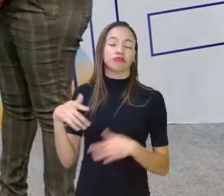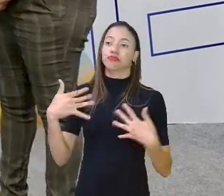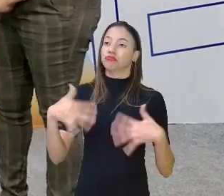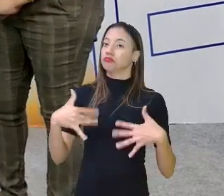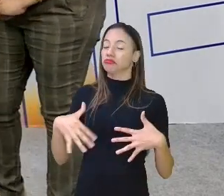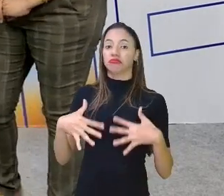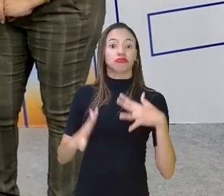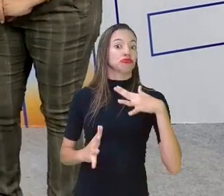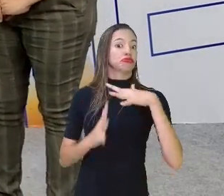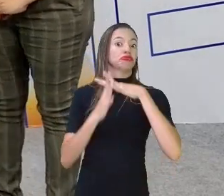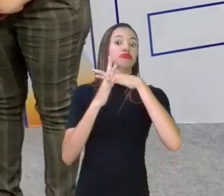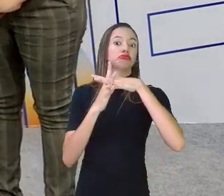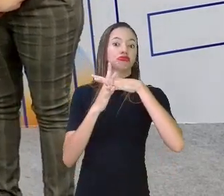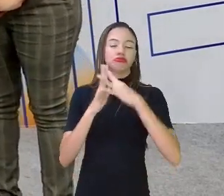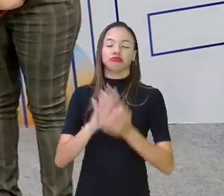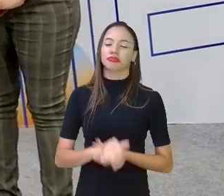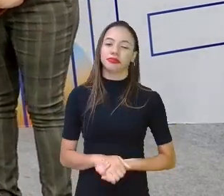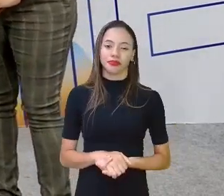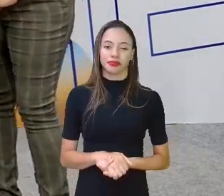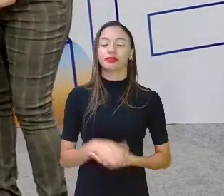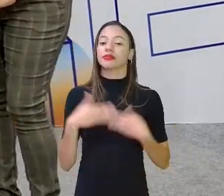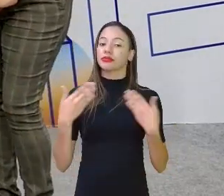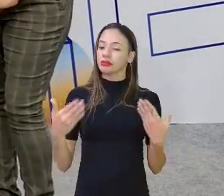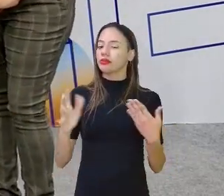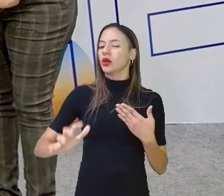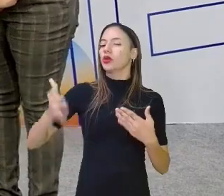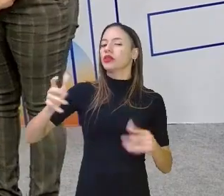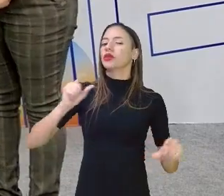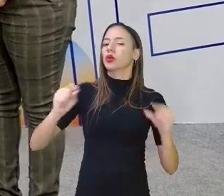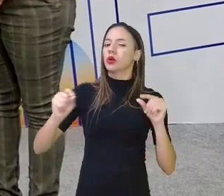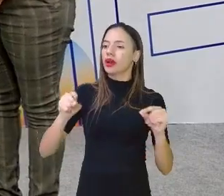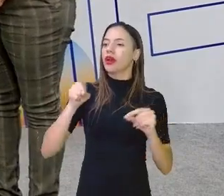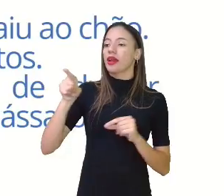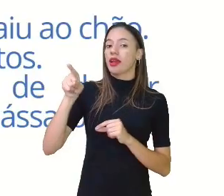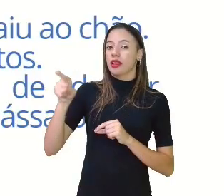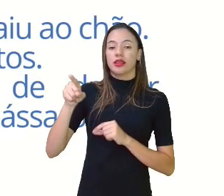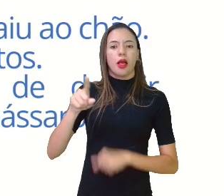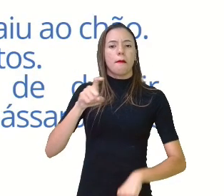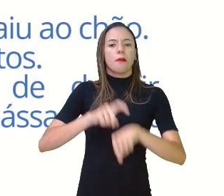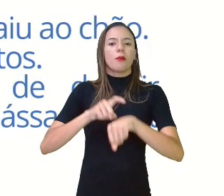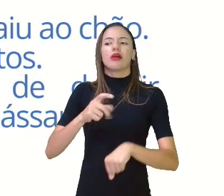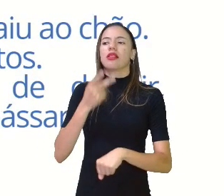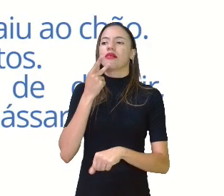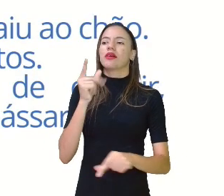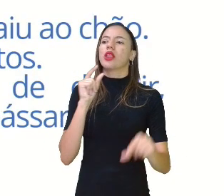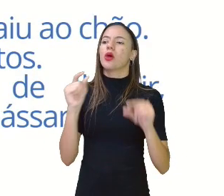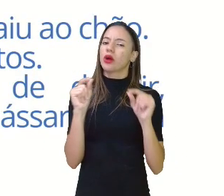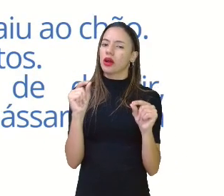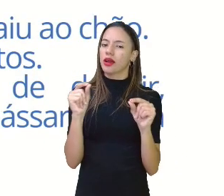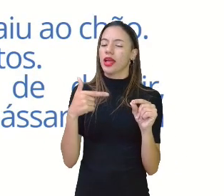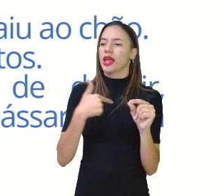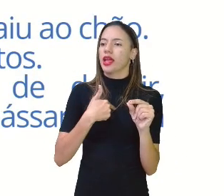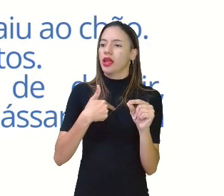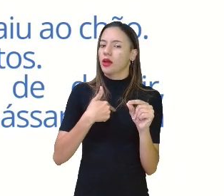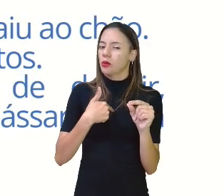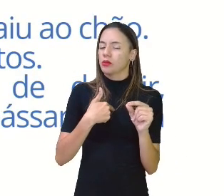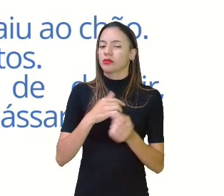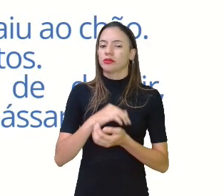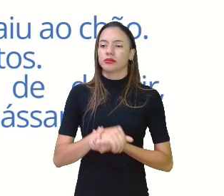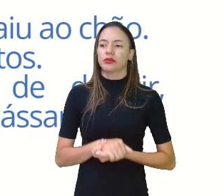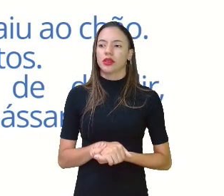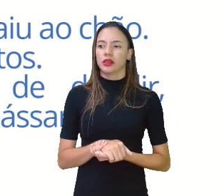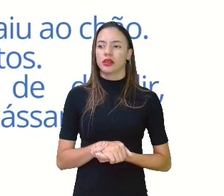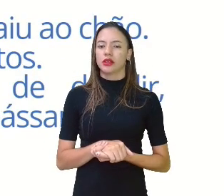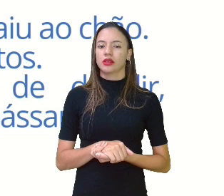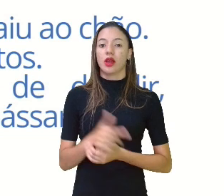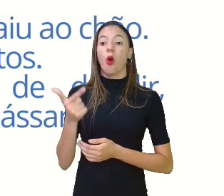máximo. Então, o que acontecia? Ele, naquele momento lá, ele disse, o que é que eu vou, o que é